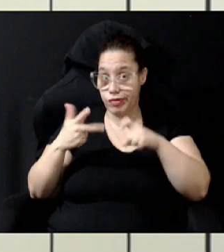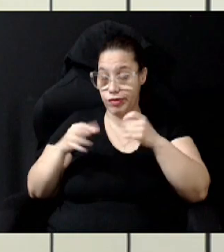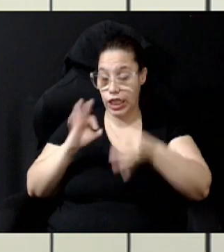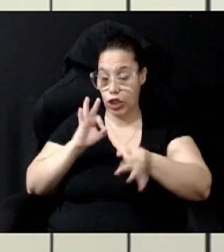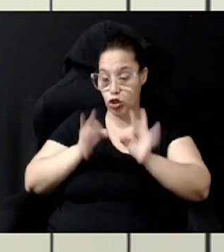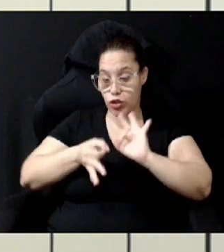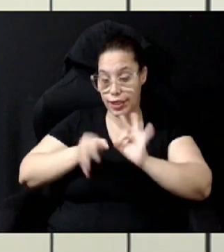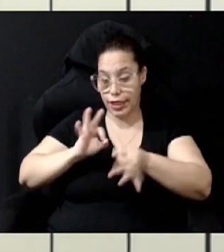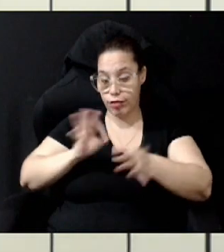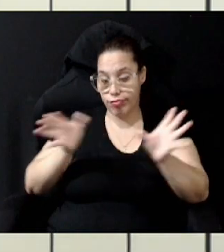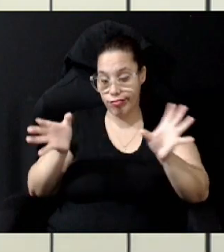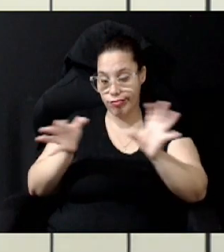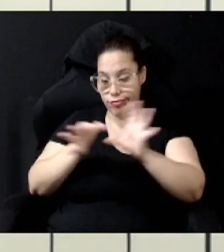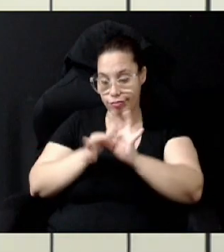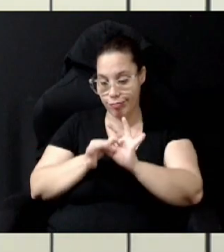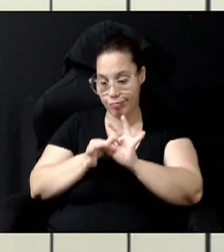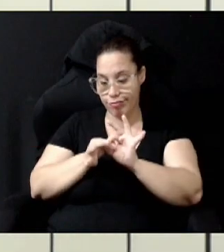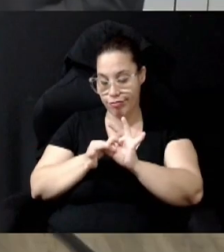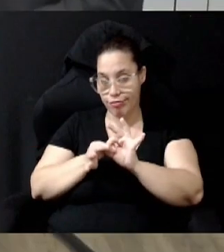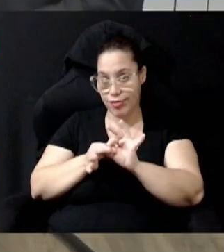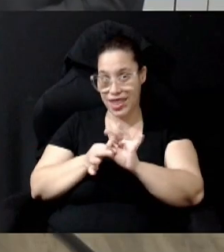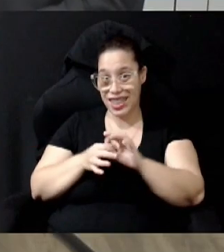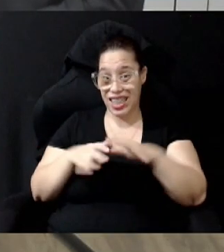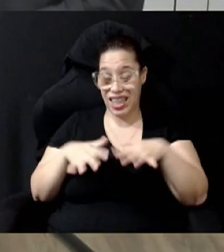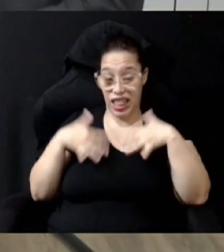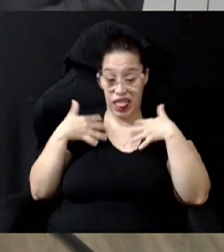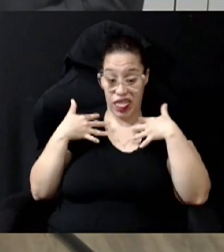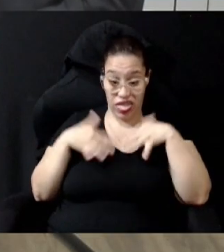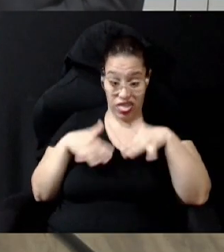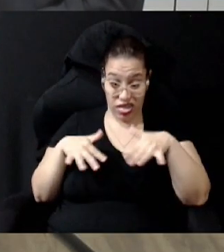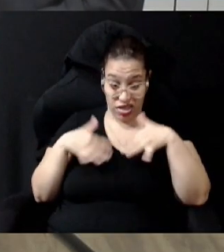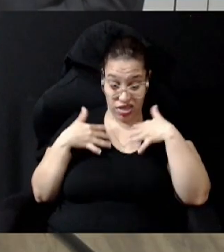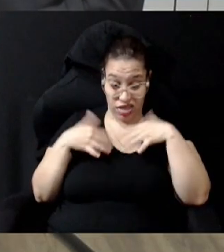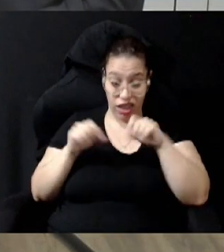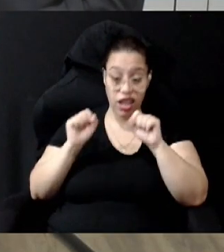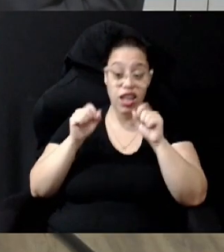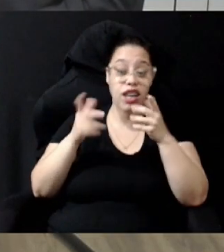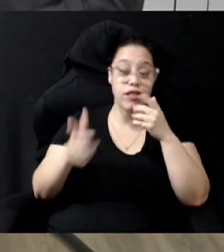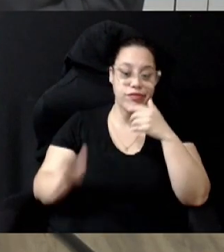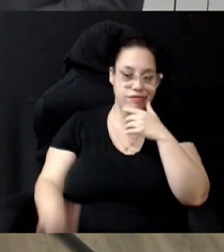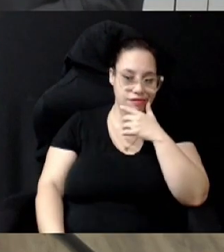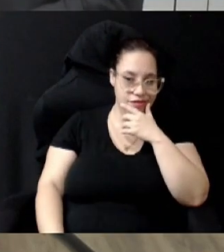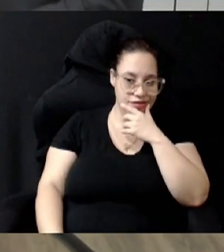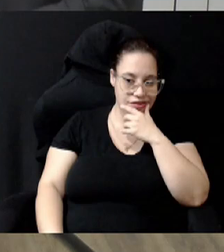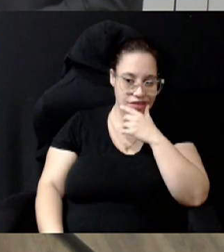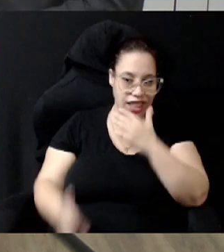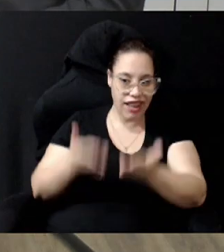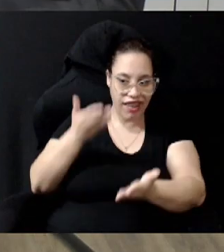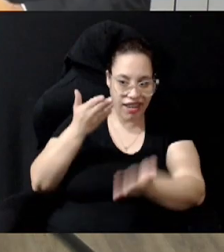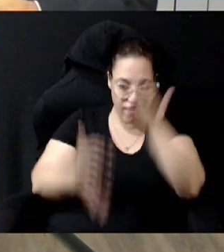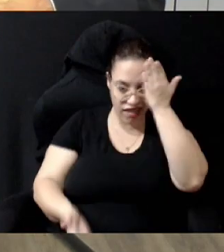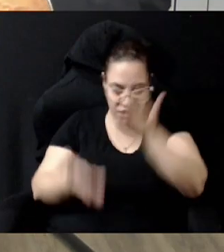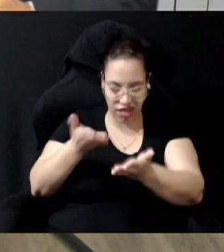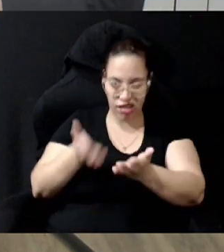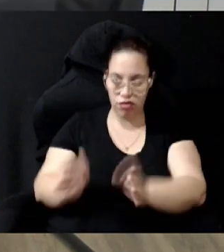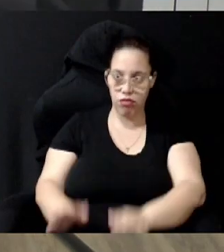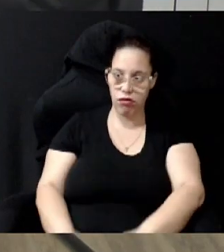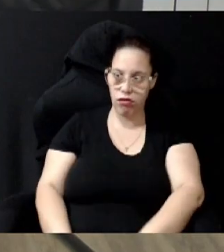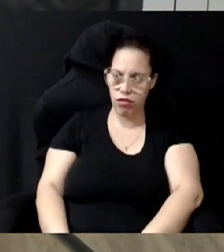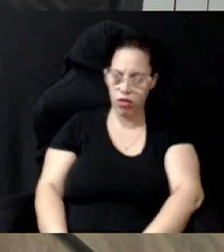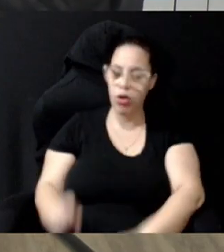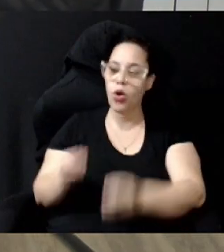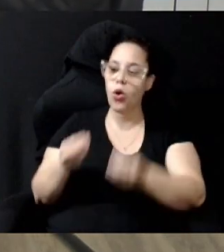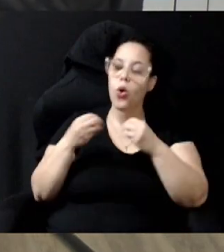que estão em tensão. E aí? Que desequilíbrio é esse? Qual que é seu ponto de vista